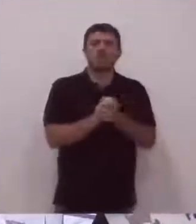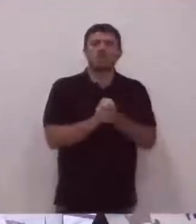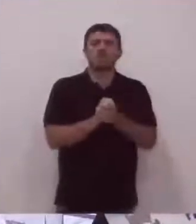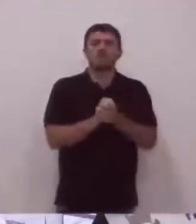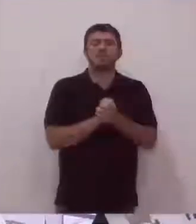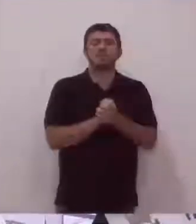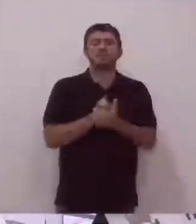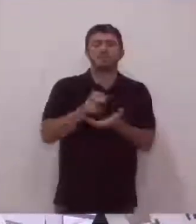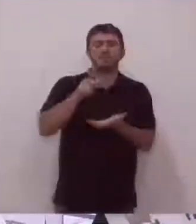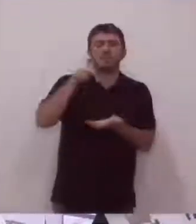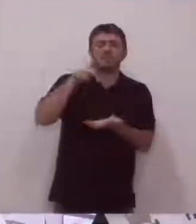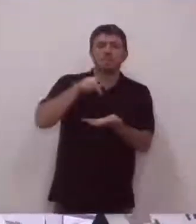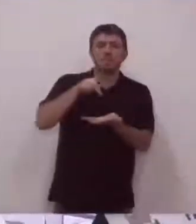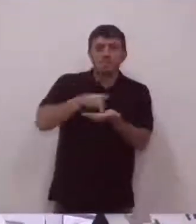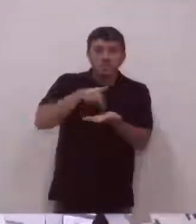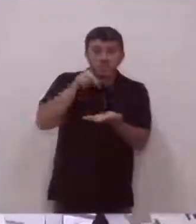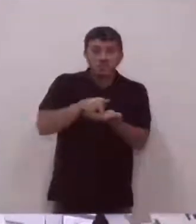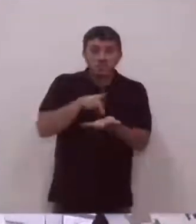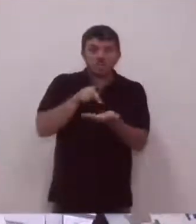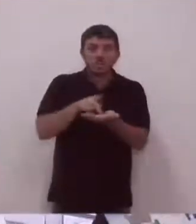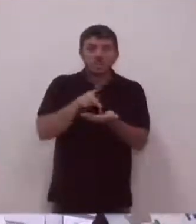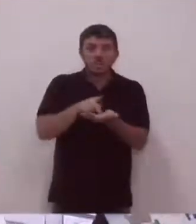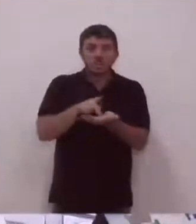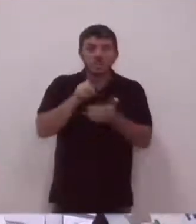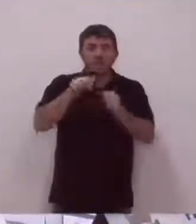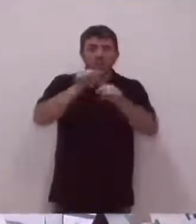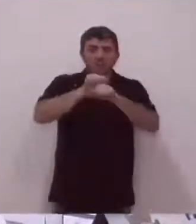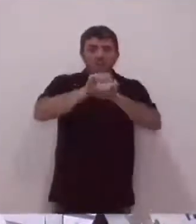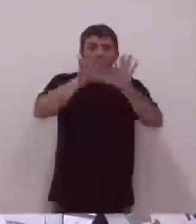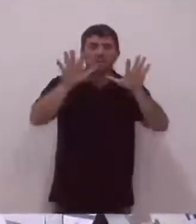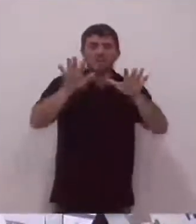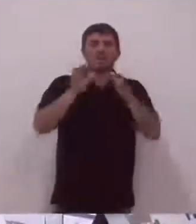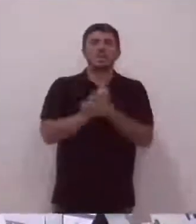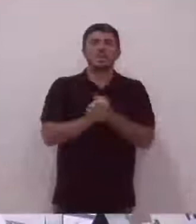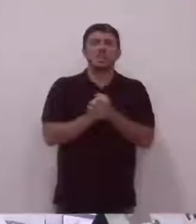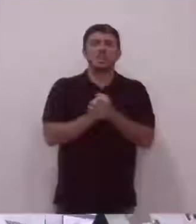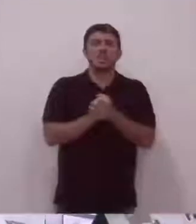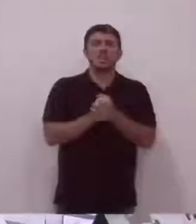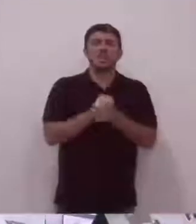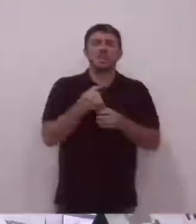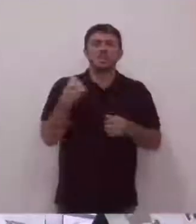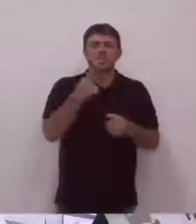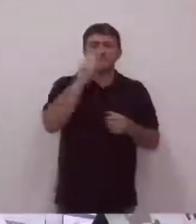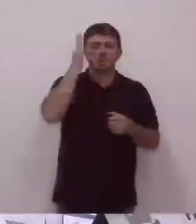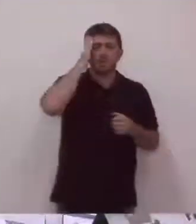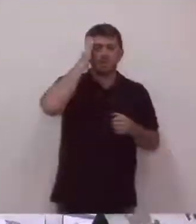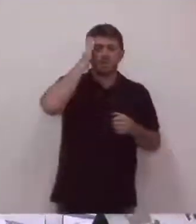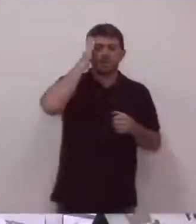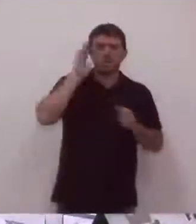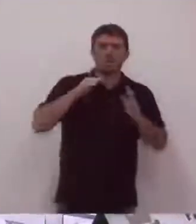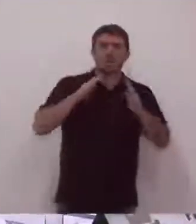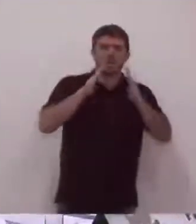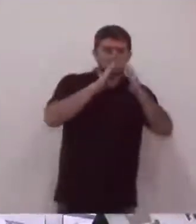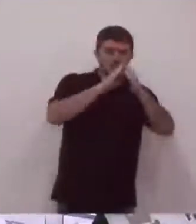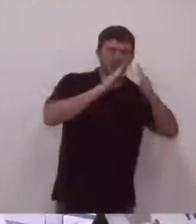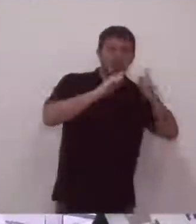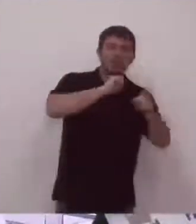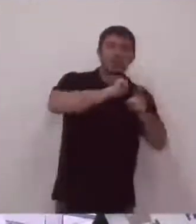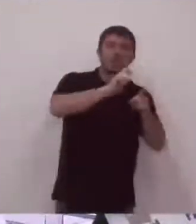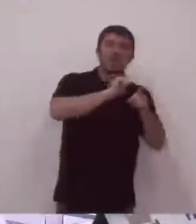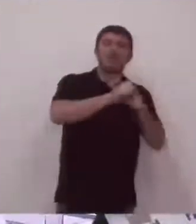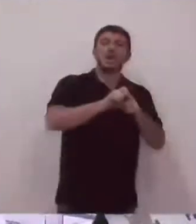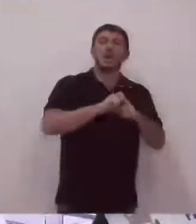é claro, né, os fatos que já estão bem definidos, todos nós sabemos que é a locação de um imóvel e ele não foi utilizado. Abrir a